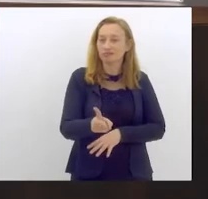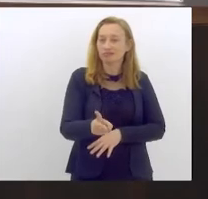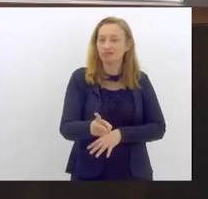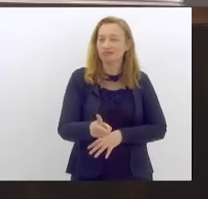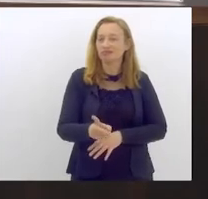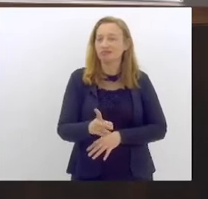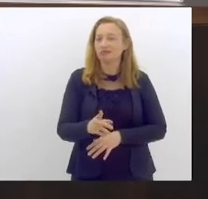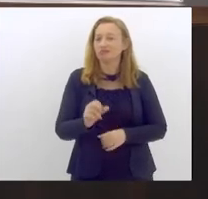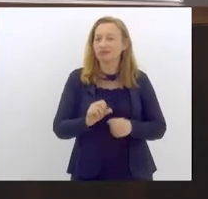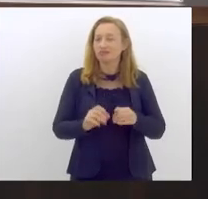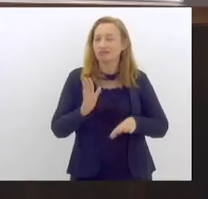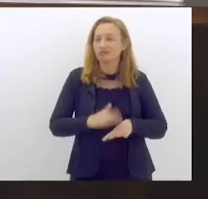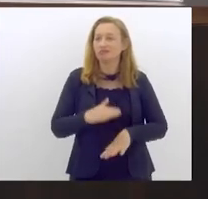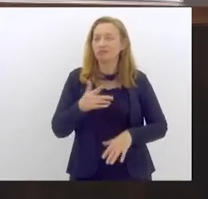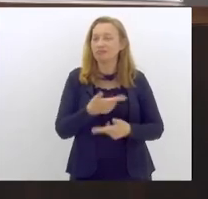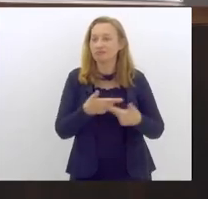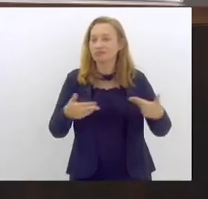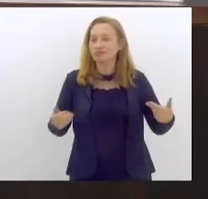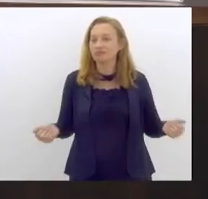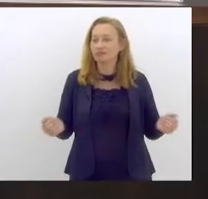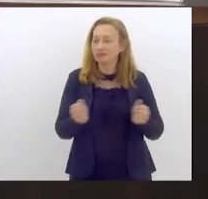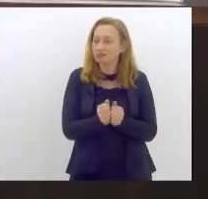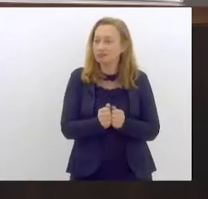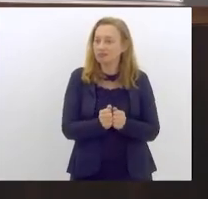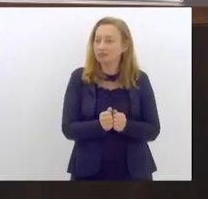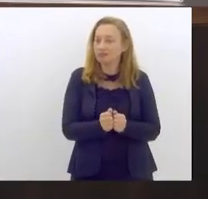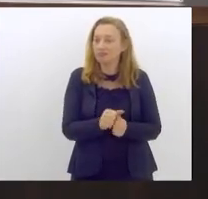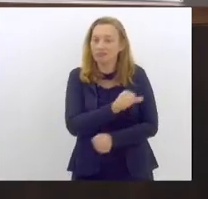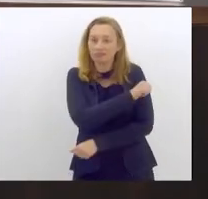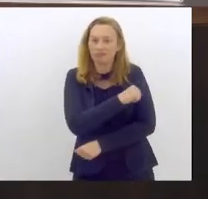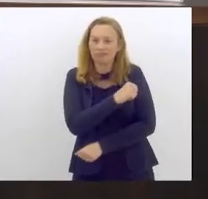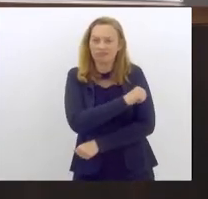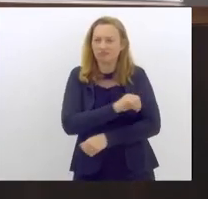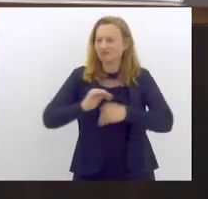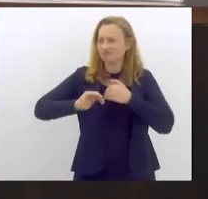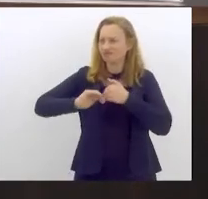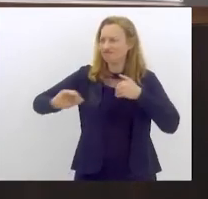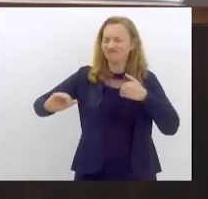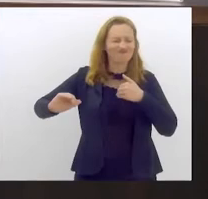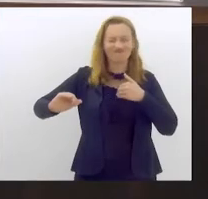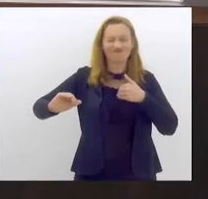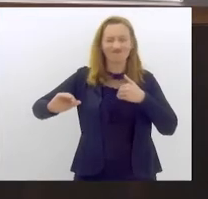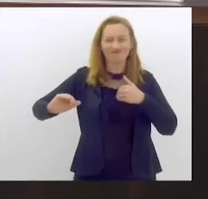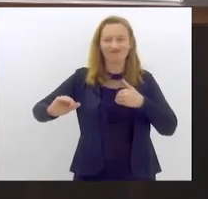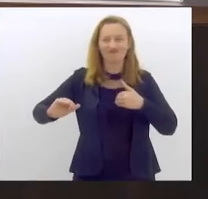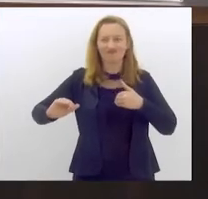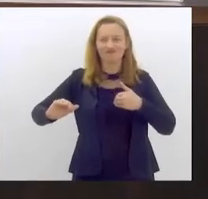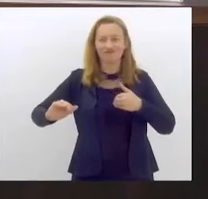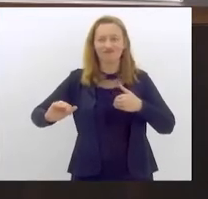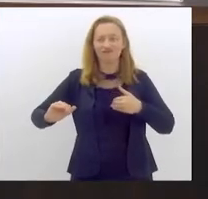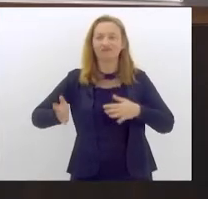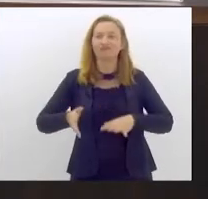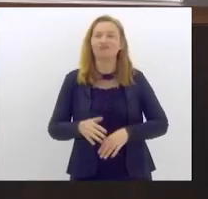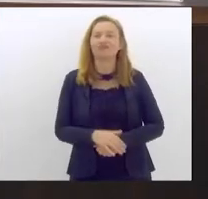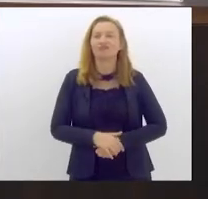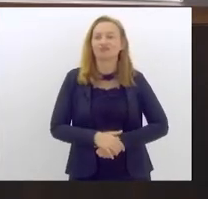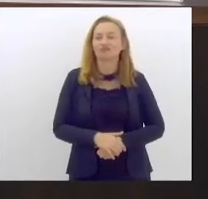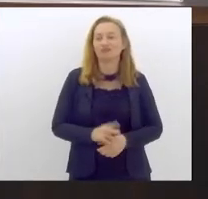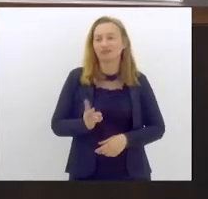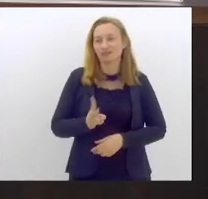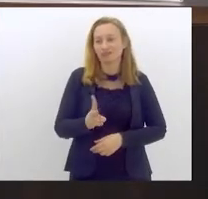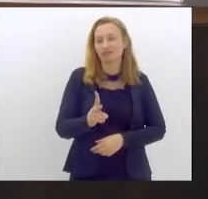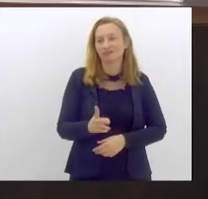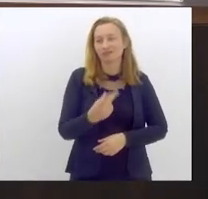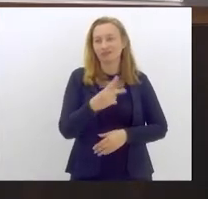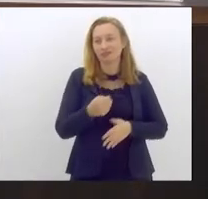e vamos fazer muito mais coisas juntas Rejane Não se sinta desobrigada odeio responsabilizada a continuar